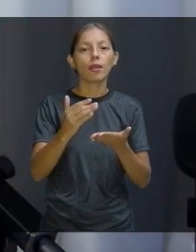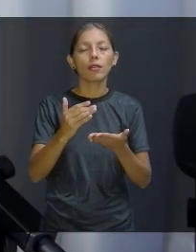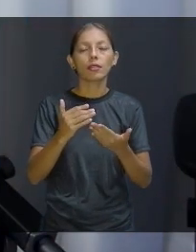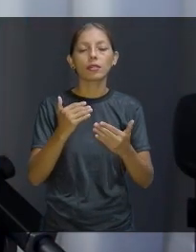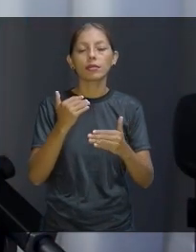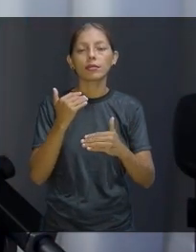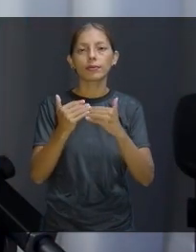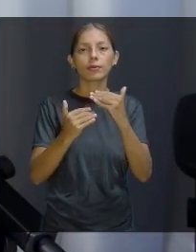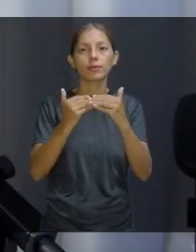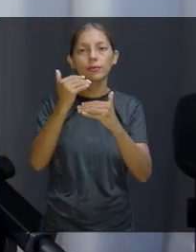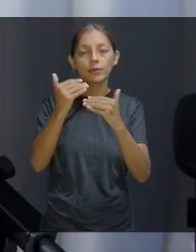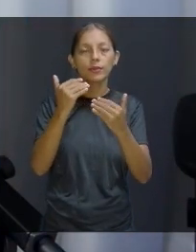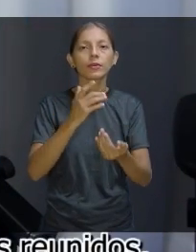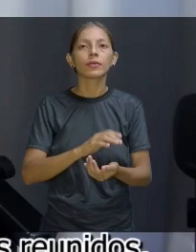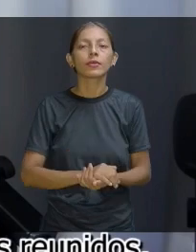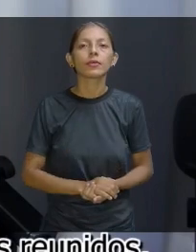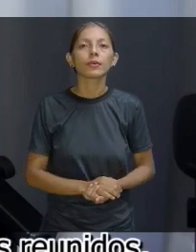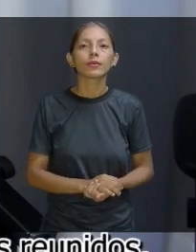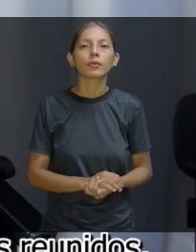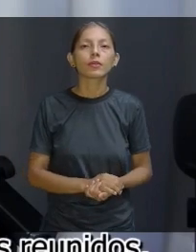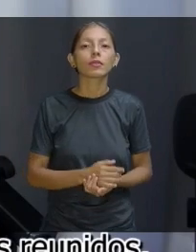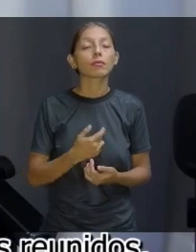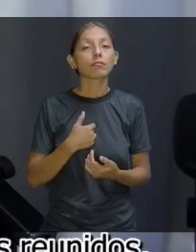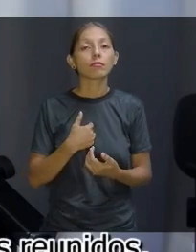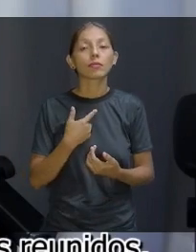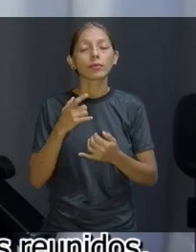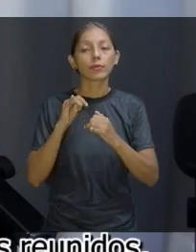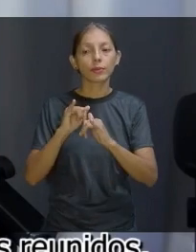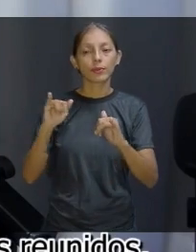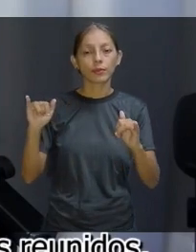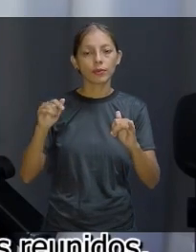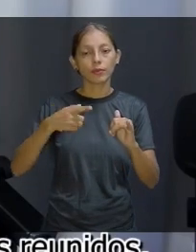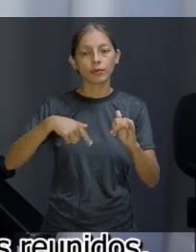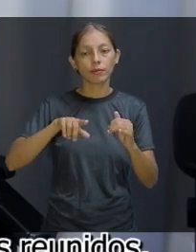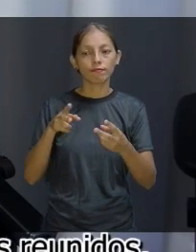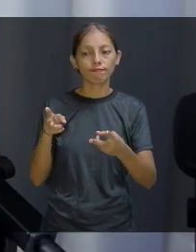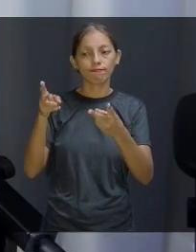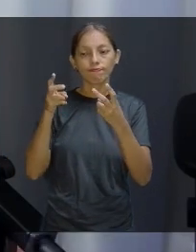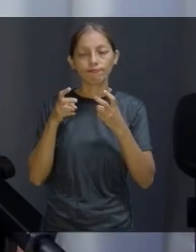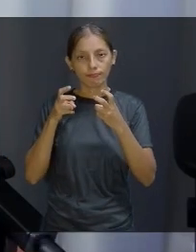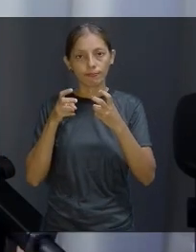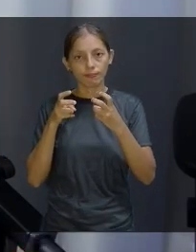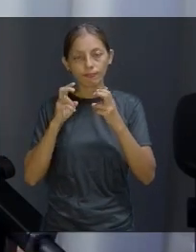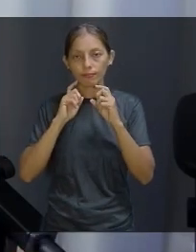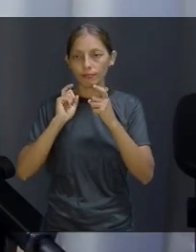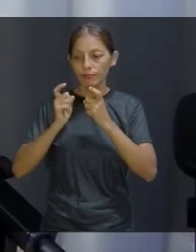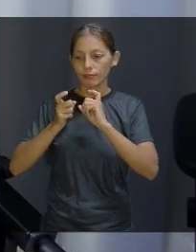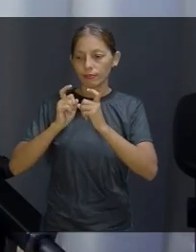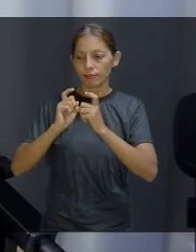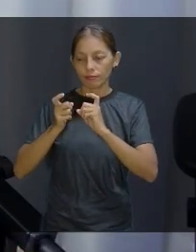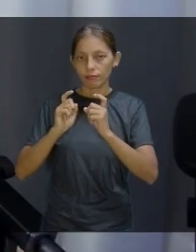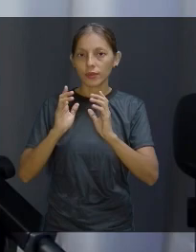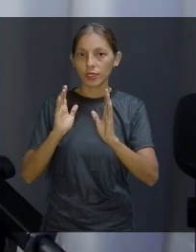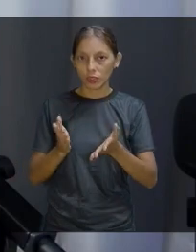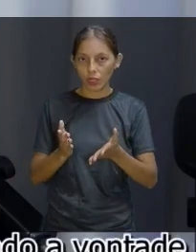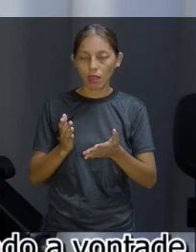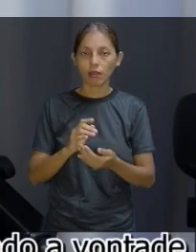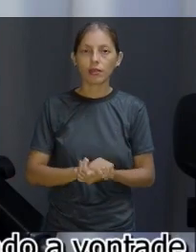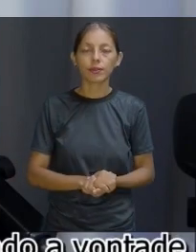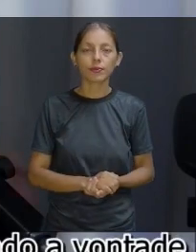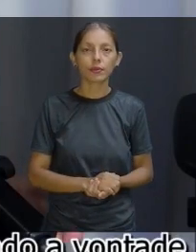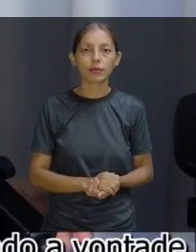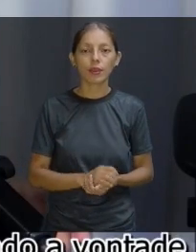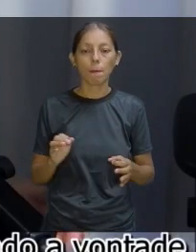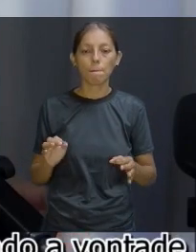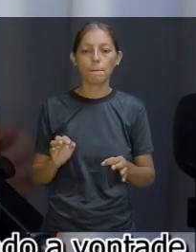de partidos, eu quero garantir a todos que a percepção que nós temos reunidos, nós estamos absolutamente preparados para